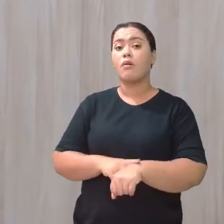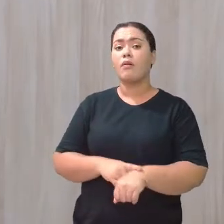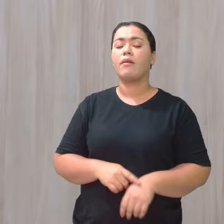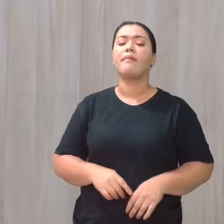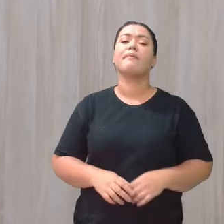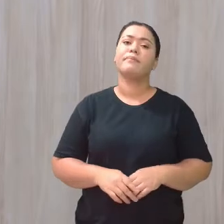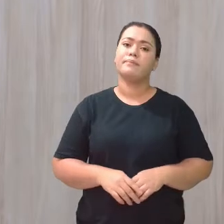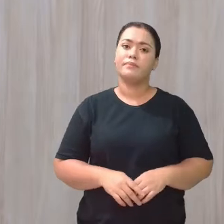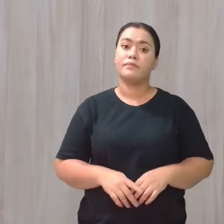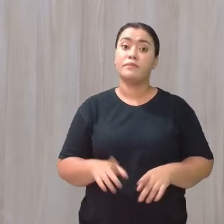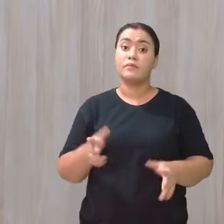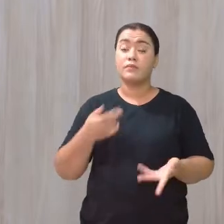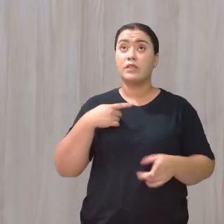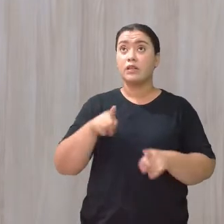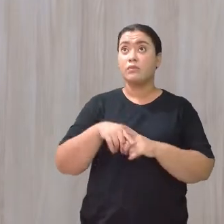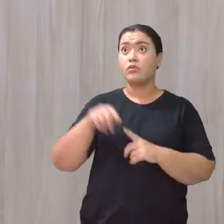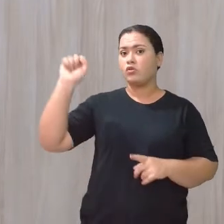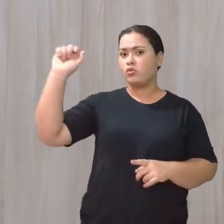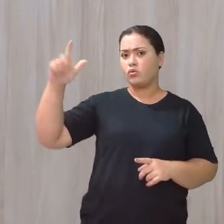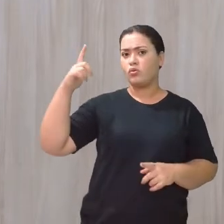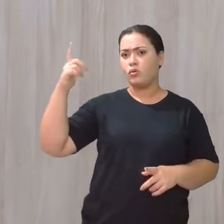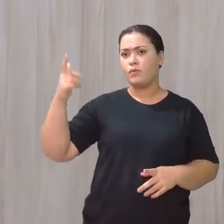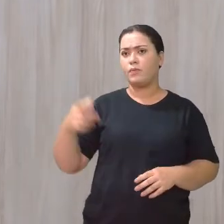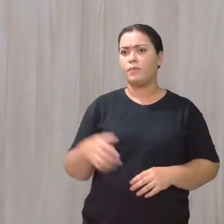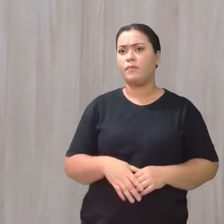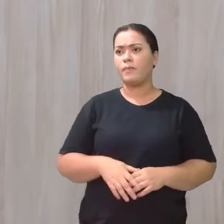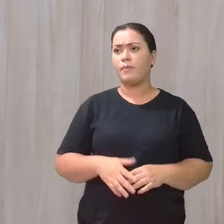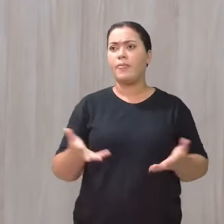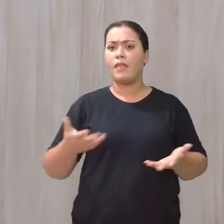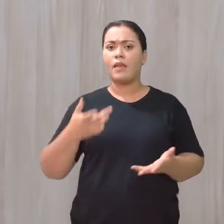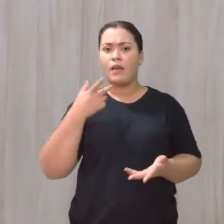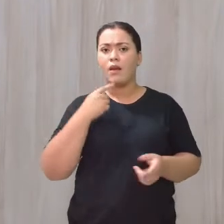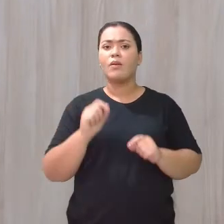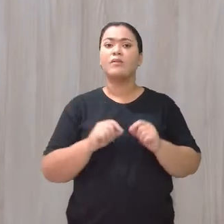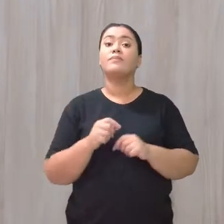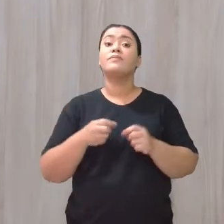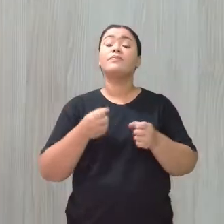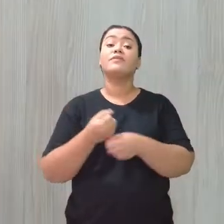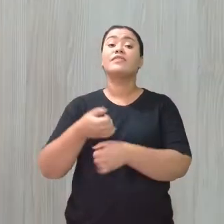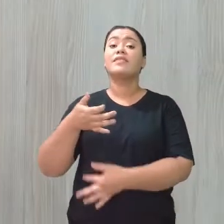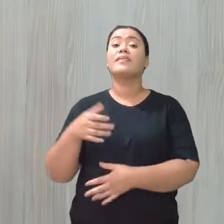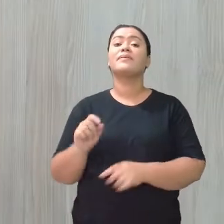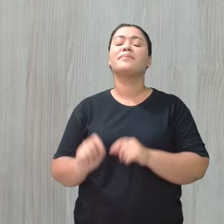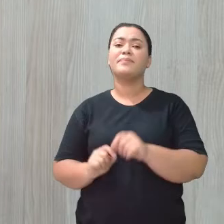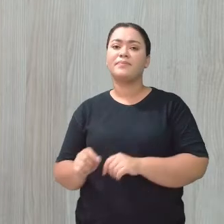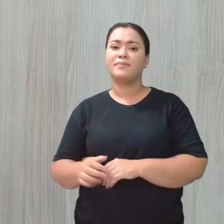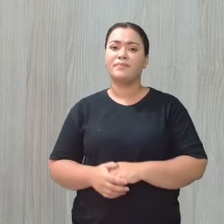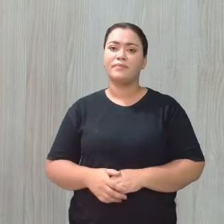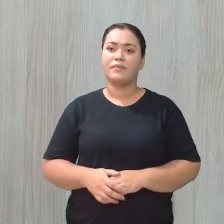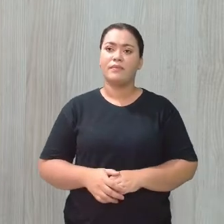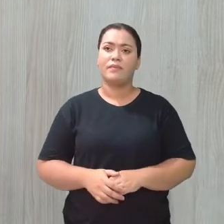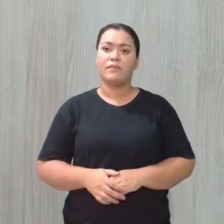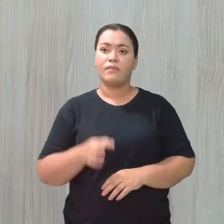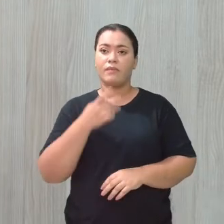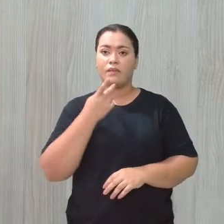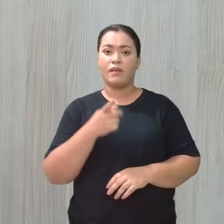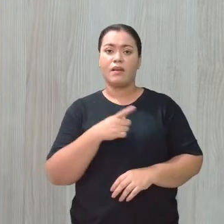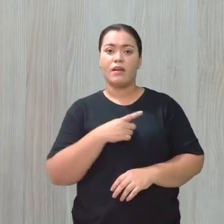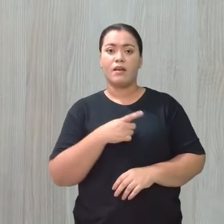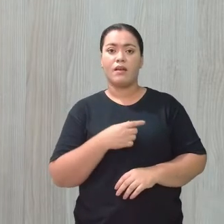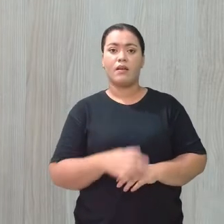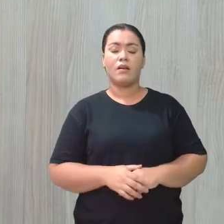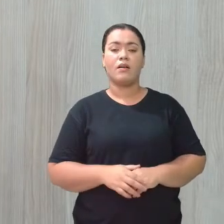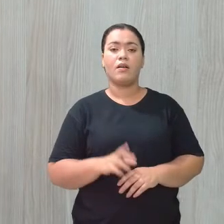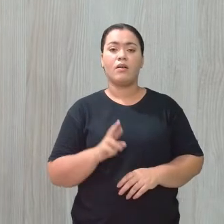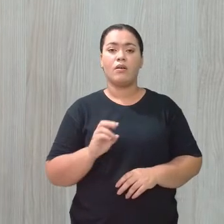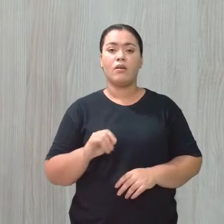da questão do sol. Então a professora aí, eu acho que tem alguém falando aí alguma coisa, professora, diga aí. Eu tenho aqui Ronald, que está